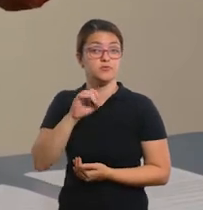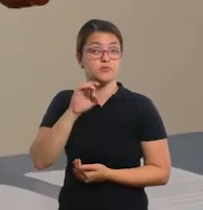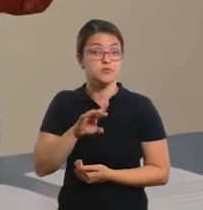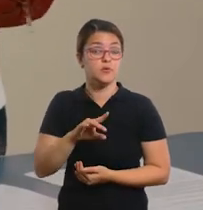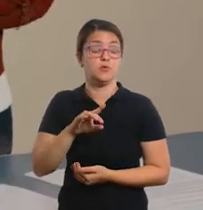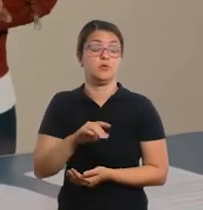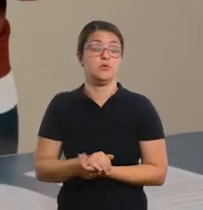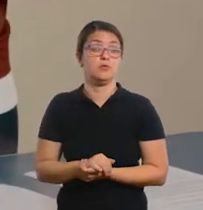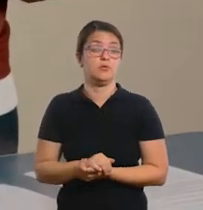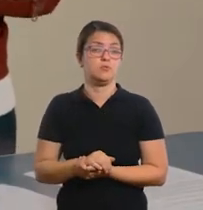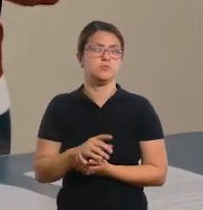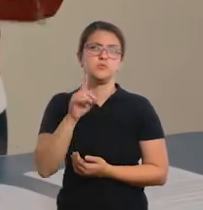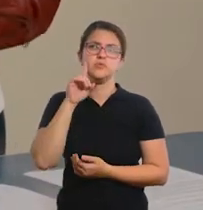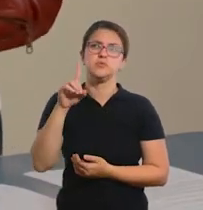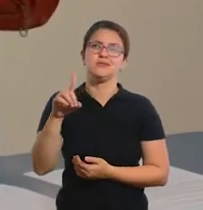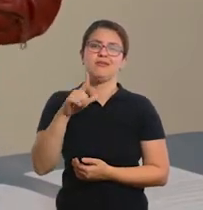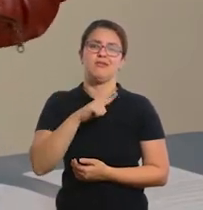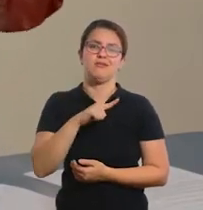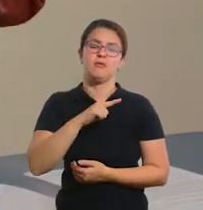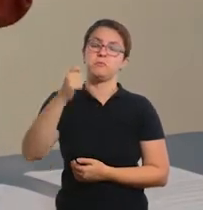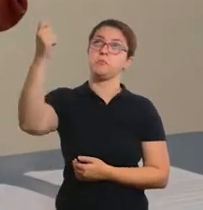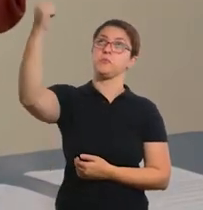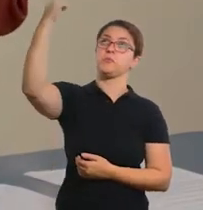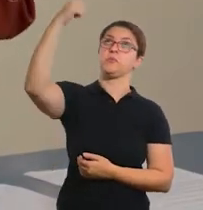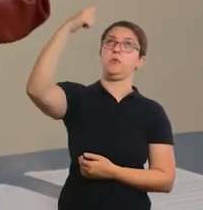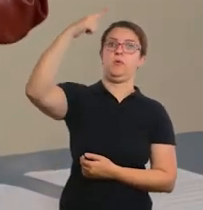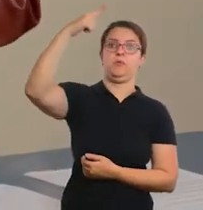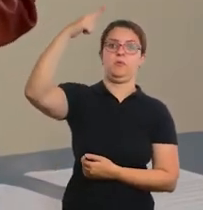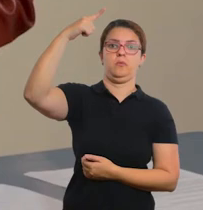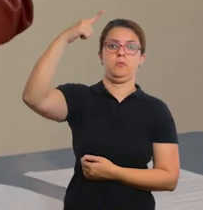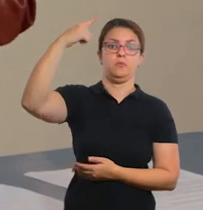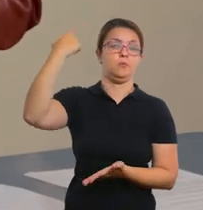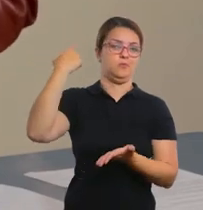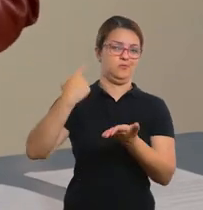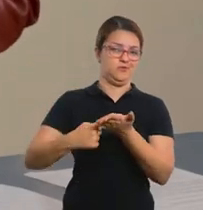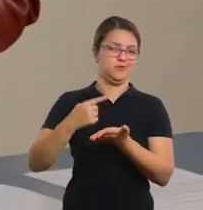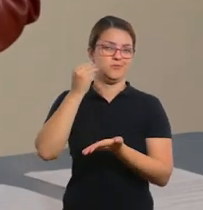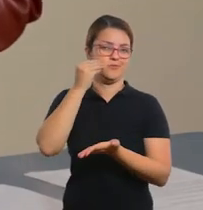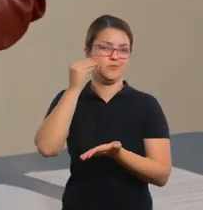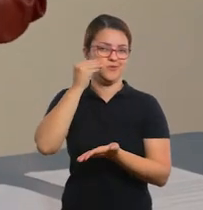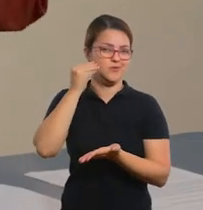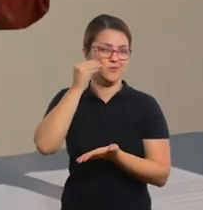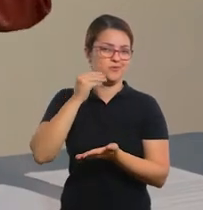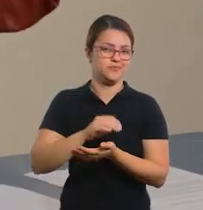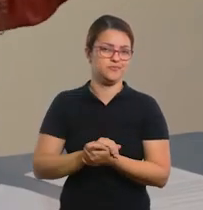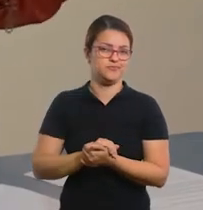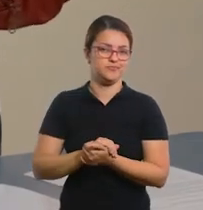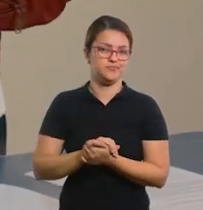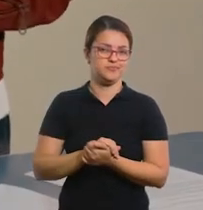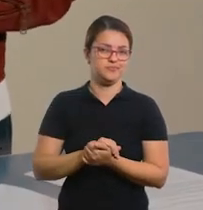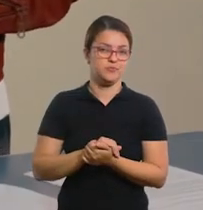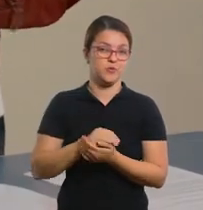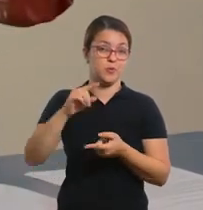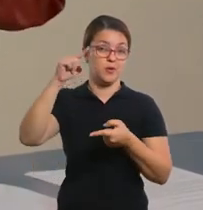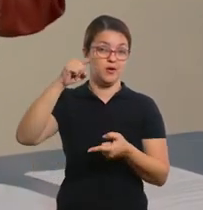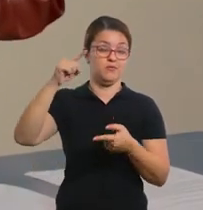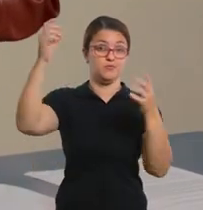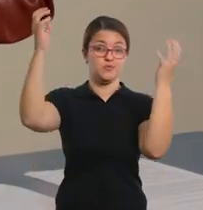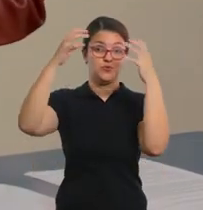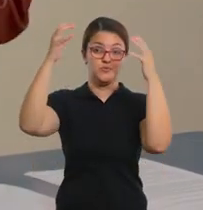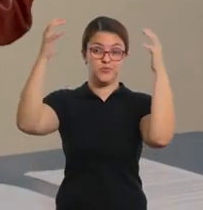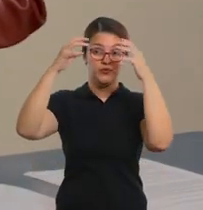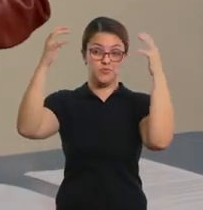dia ensolarado, porque precisa do sol, tá? Com a garrafa, vocês vão fazer a chuva, tá? Então, leiam lá o passo a passo